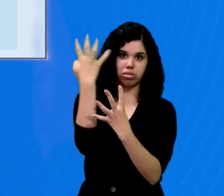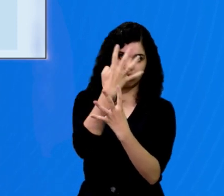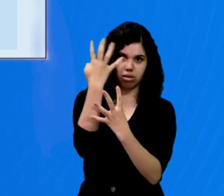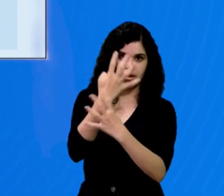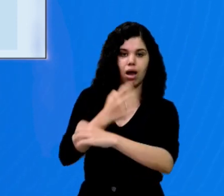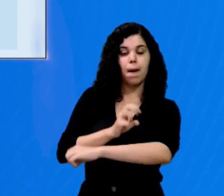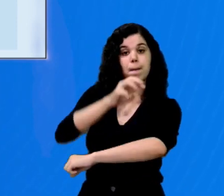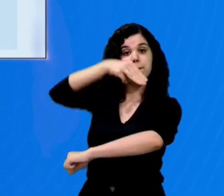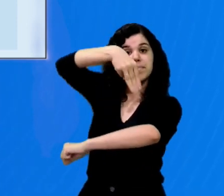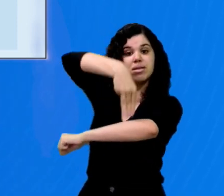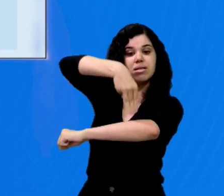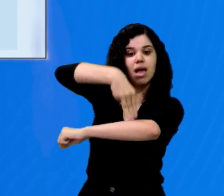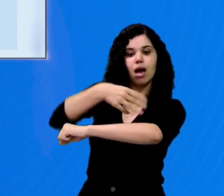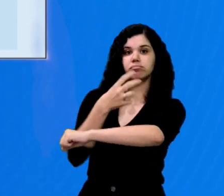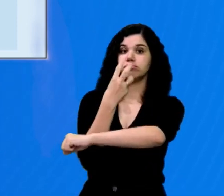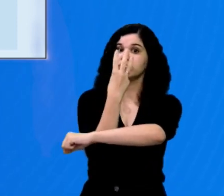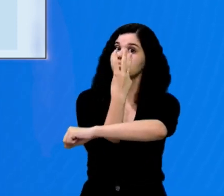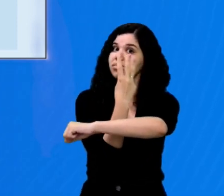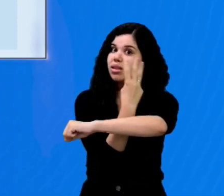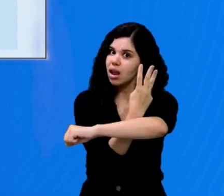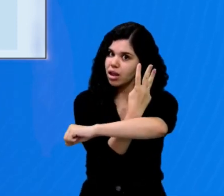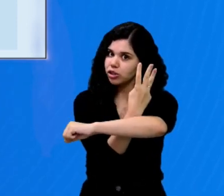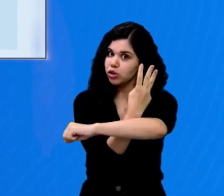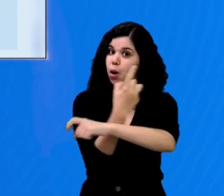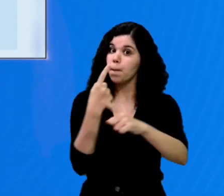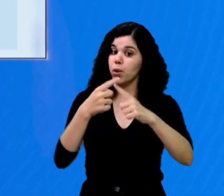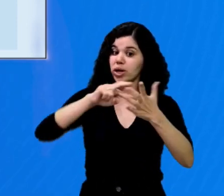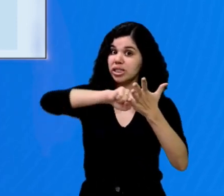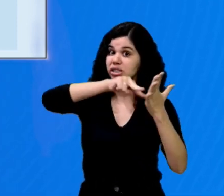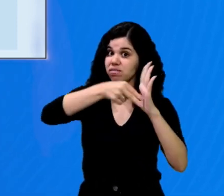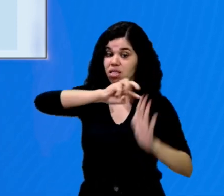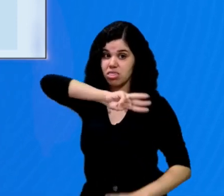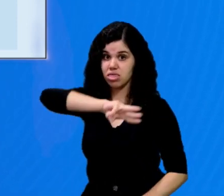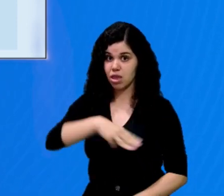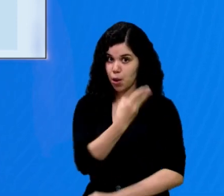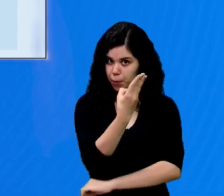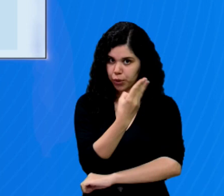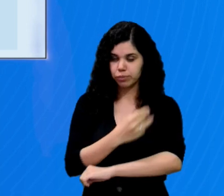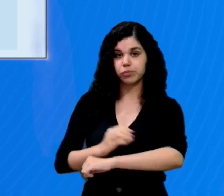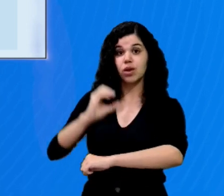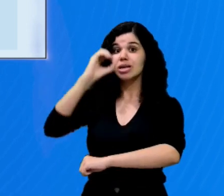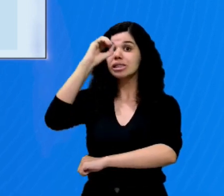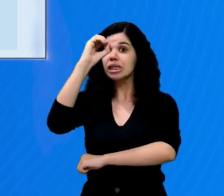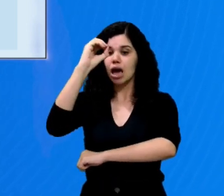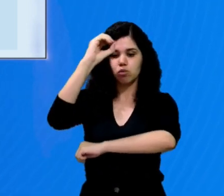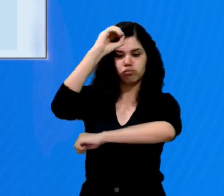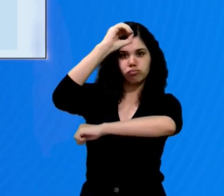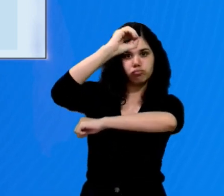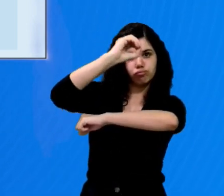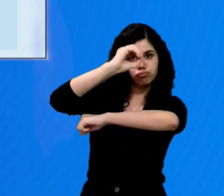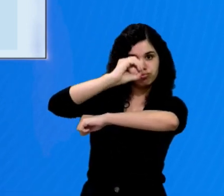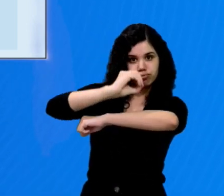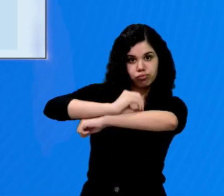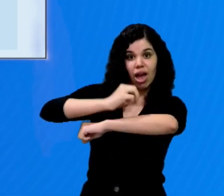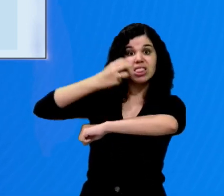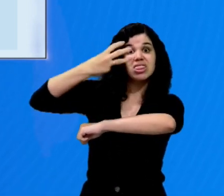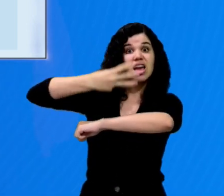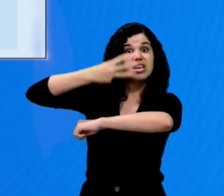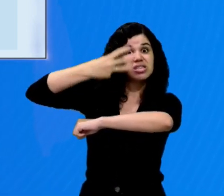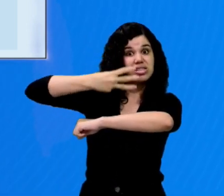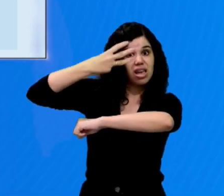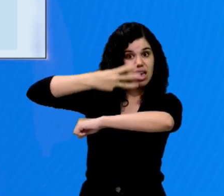dos milhares, porque ele representa aí 3.000. O 0 está na terceira